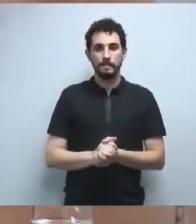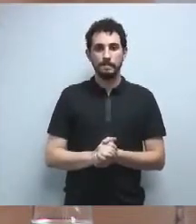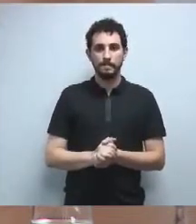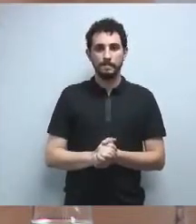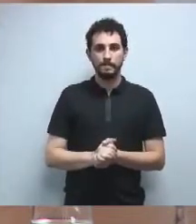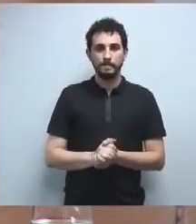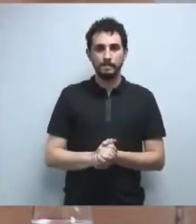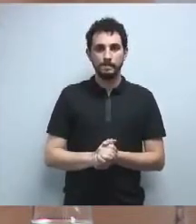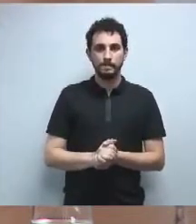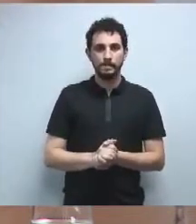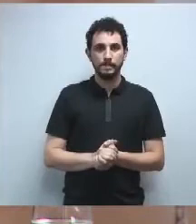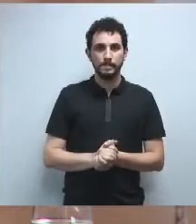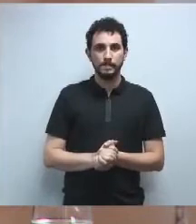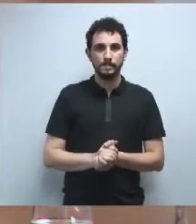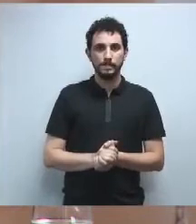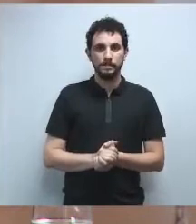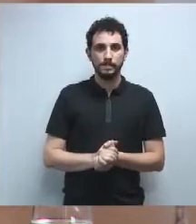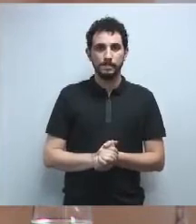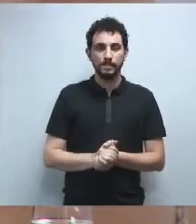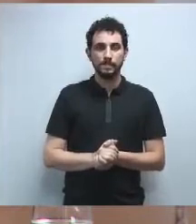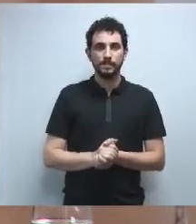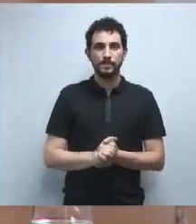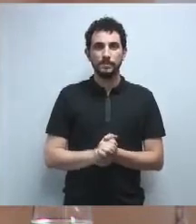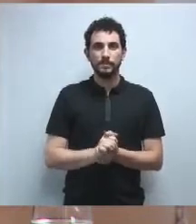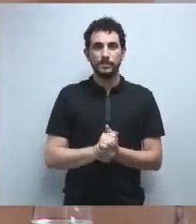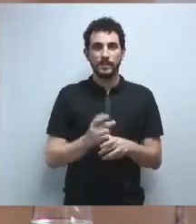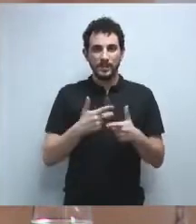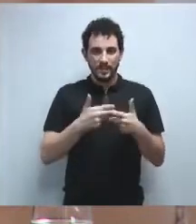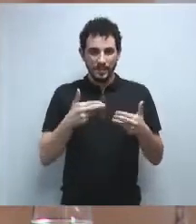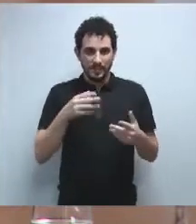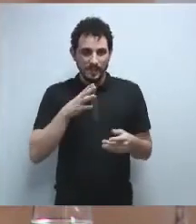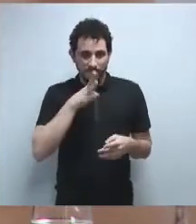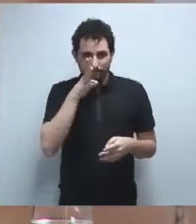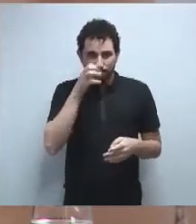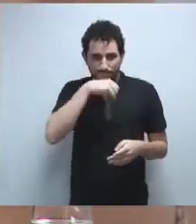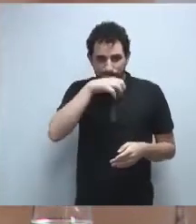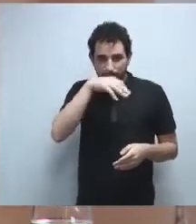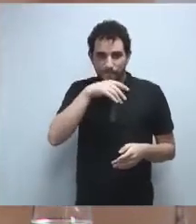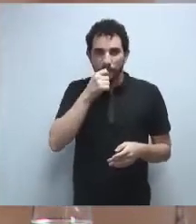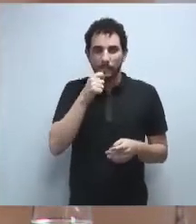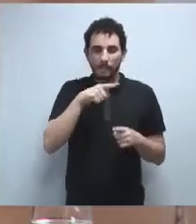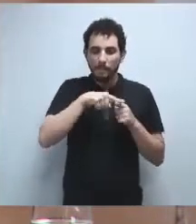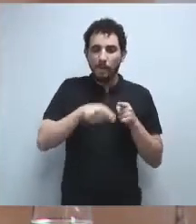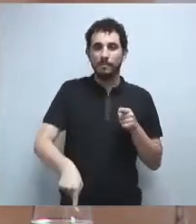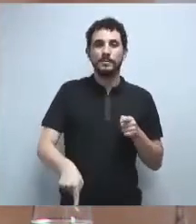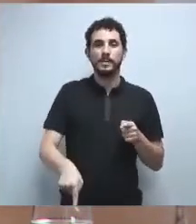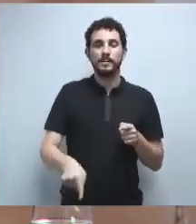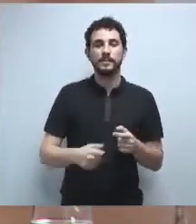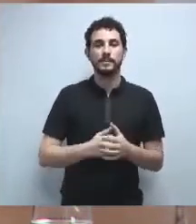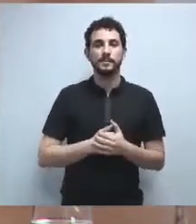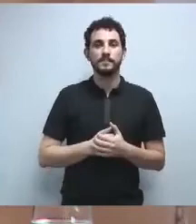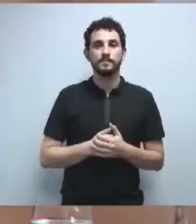que esses excessos sejam coibidos eficientemente